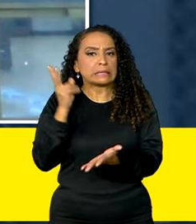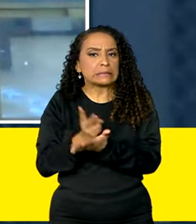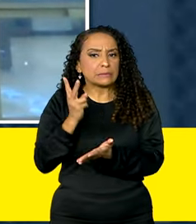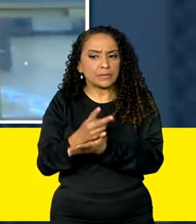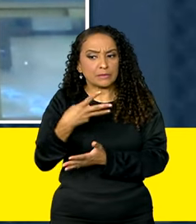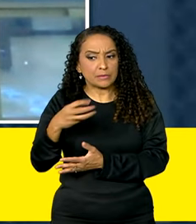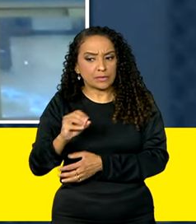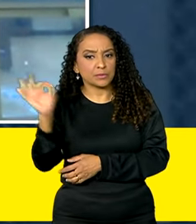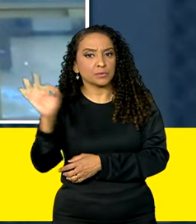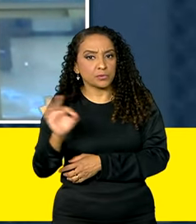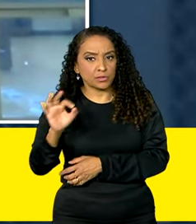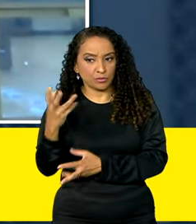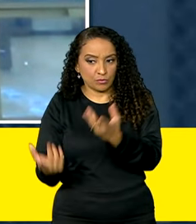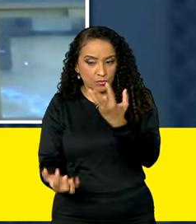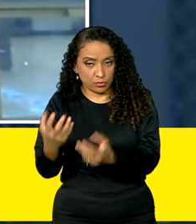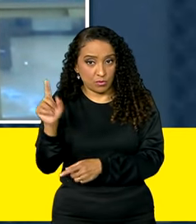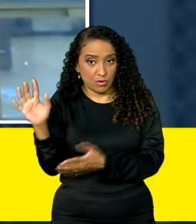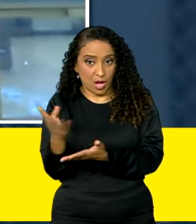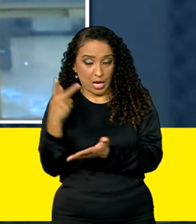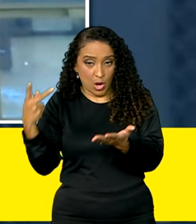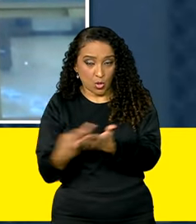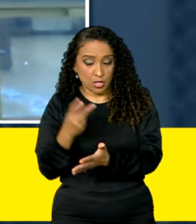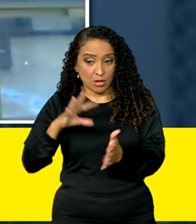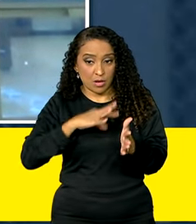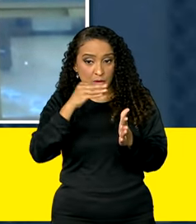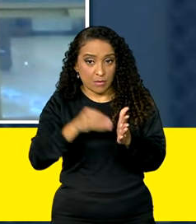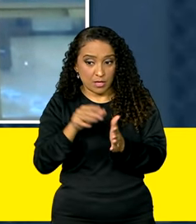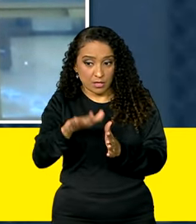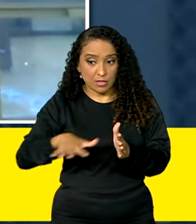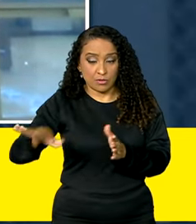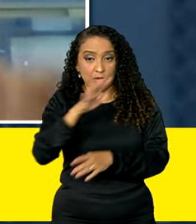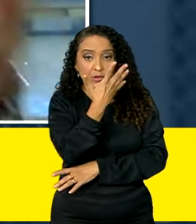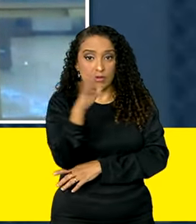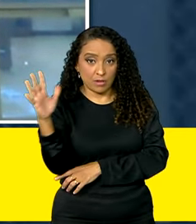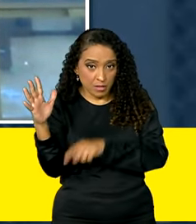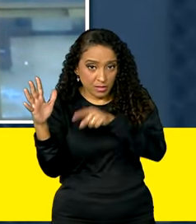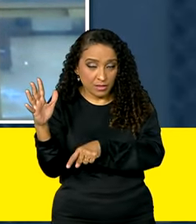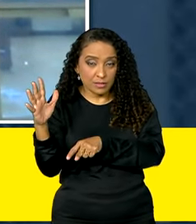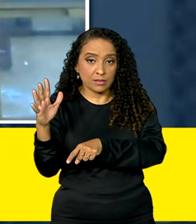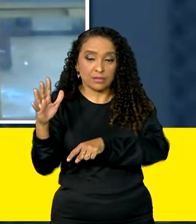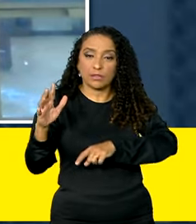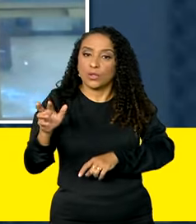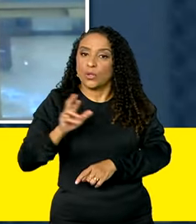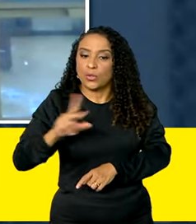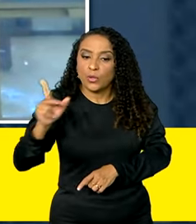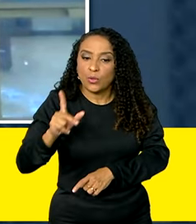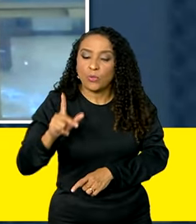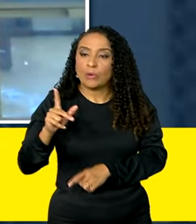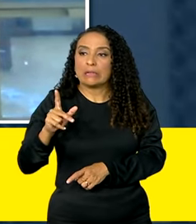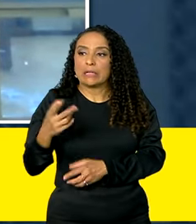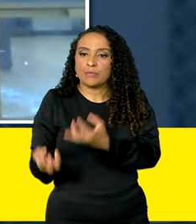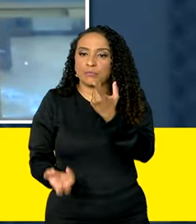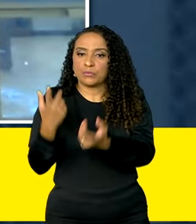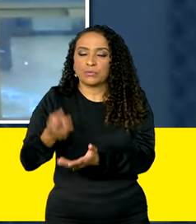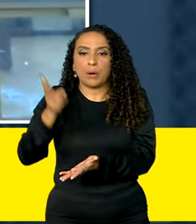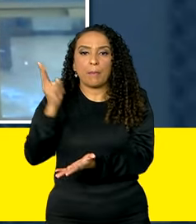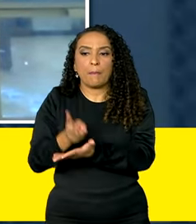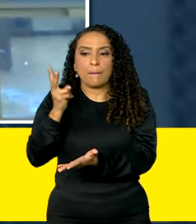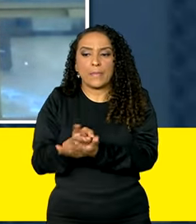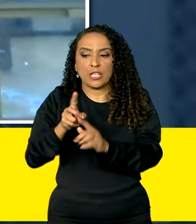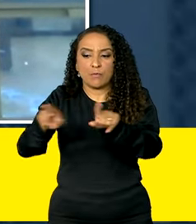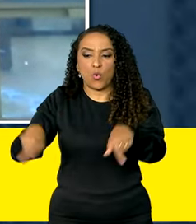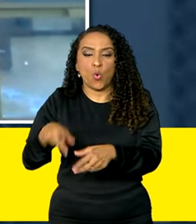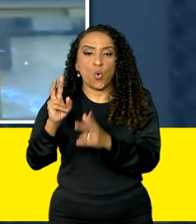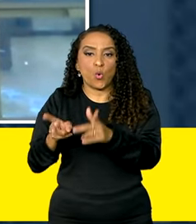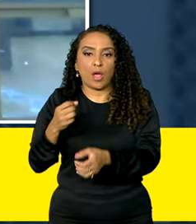esses 30% de incêndios que aconteceram na Amazônia em floresta não são incêndios recorrentes sobre a mesma área